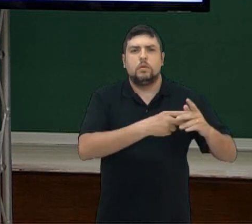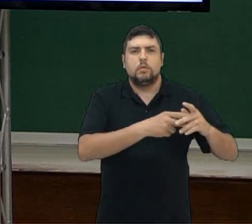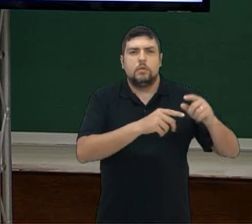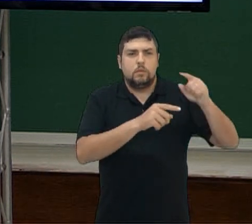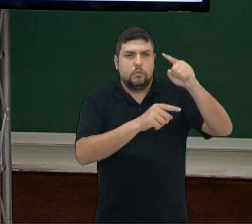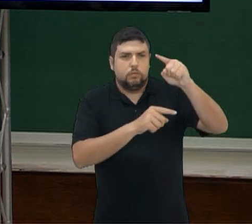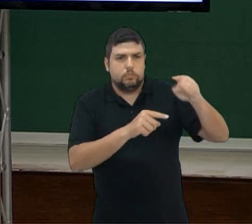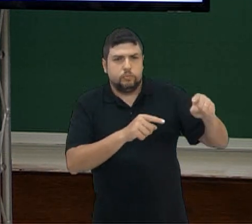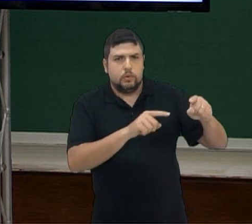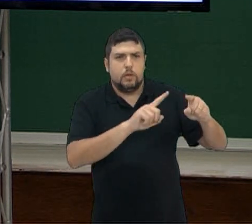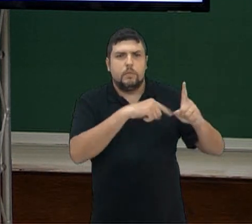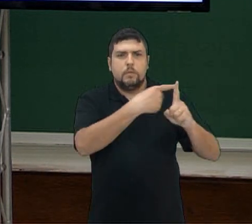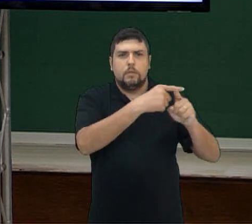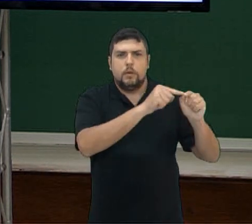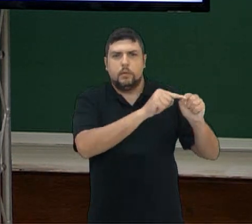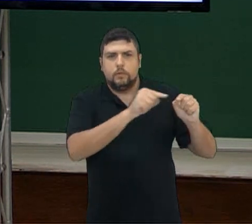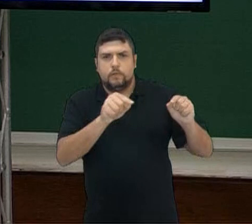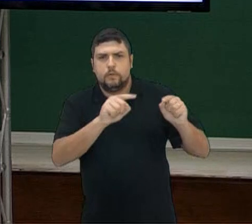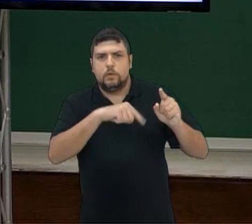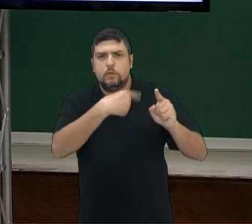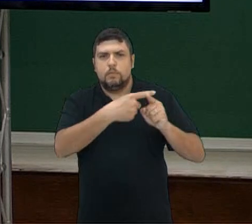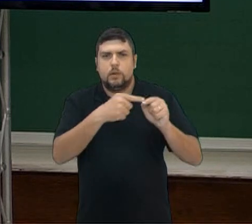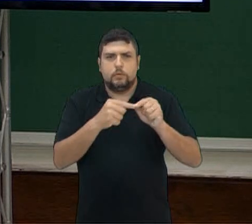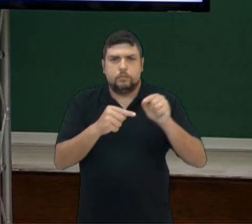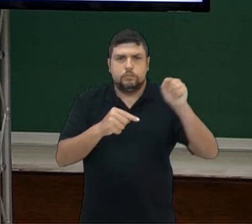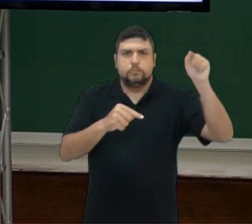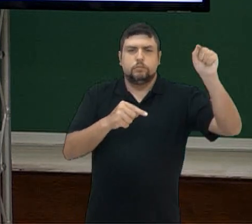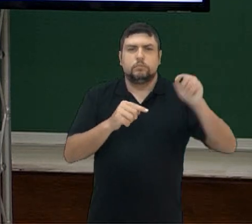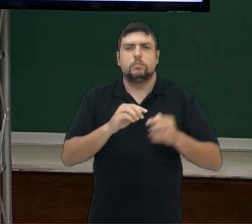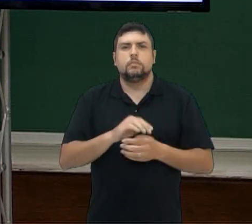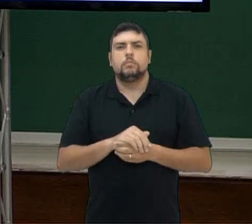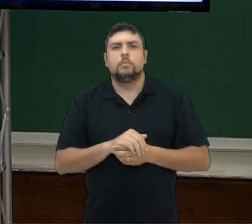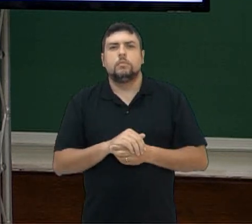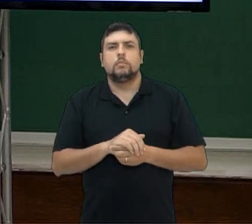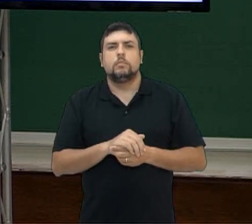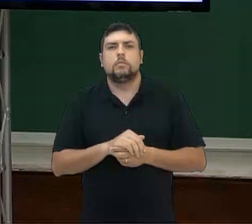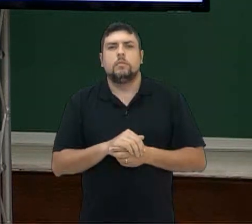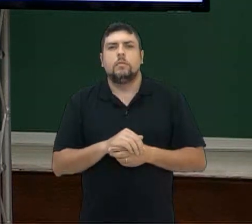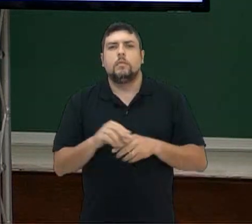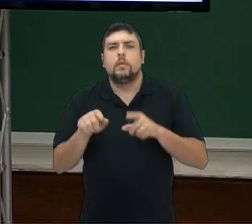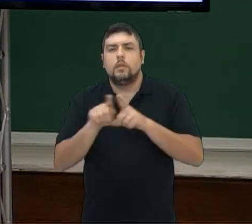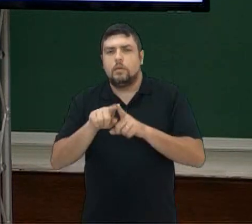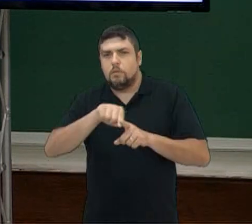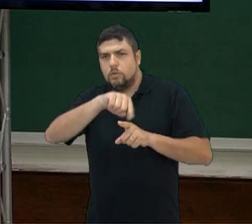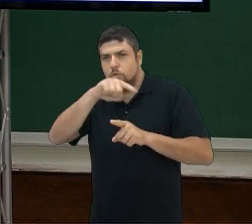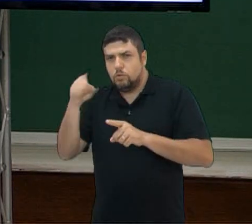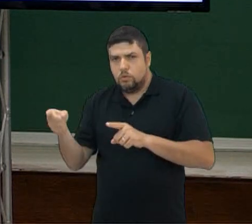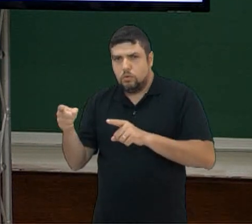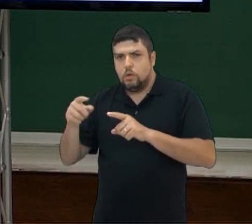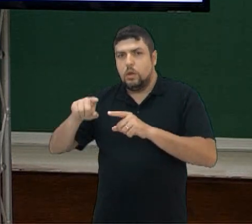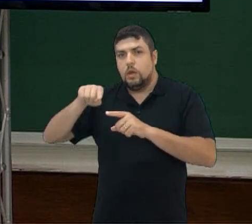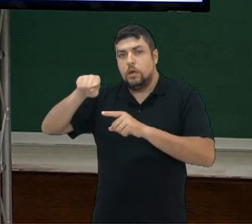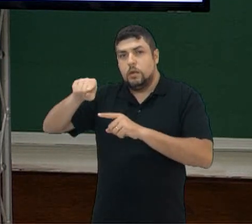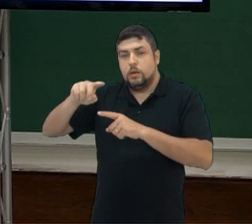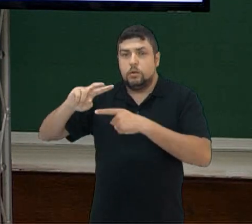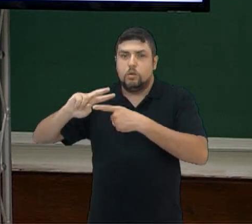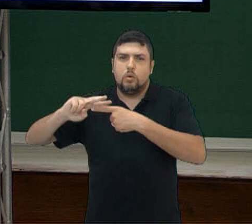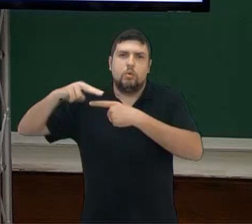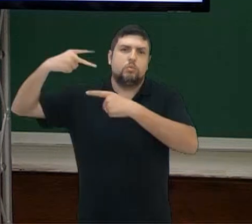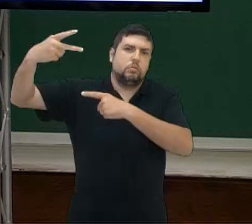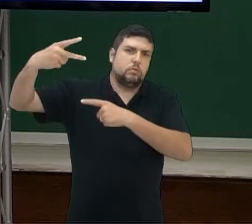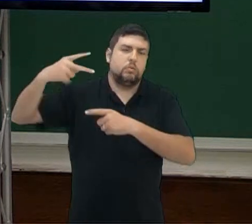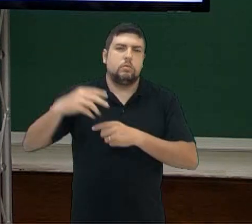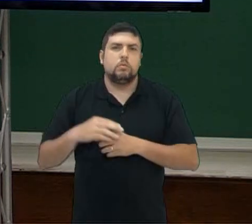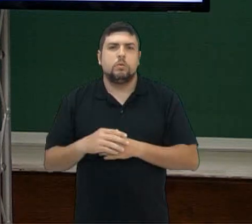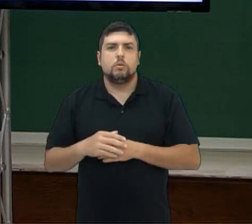lados, ou 3 L's, como está marcado aqui. Esse triângulo tem o dobro, por